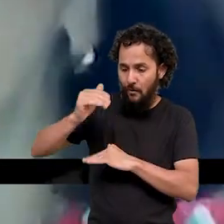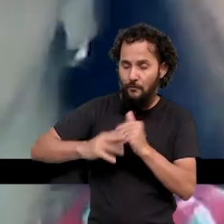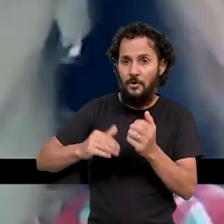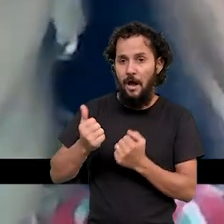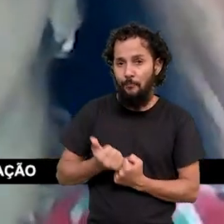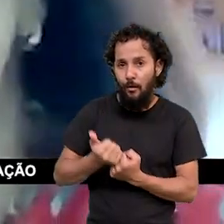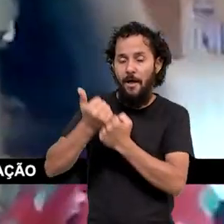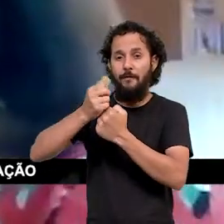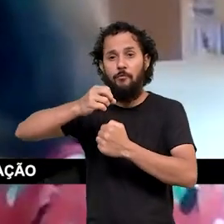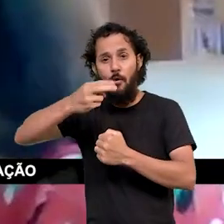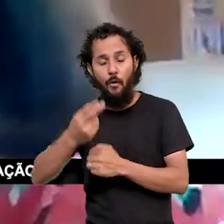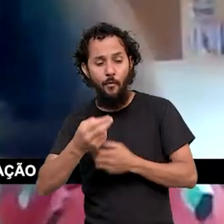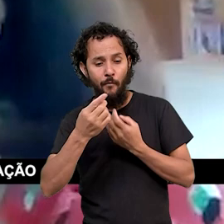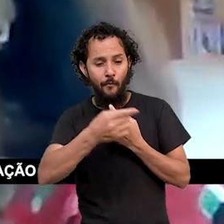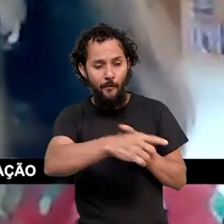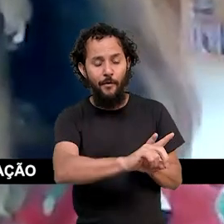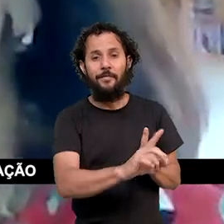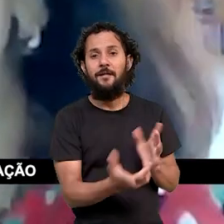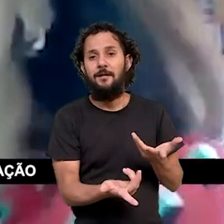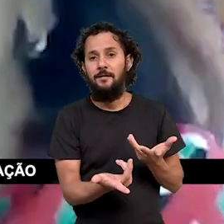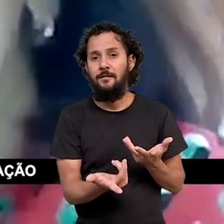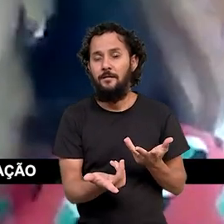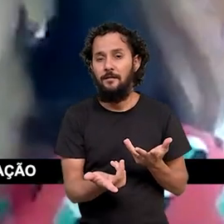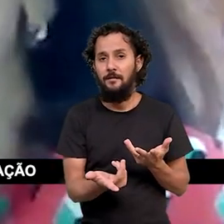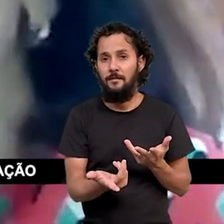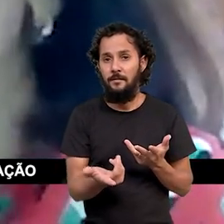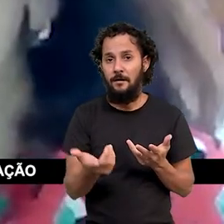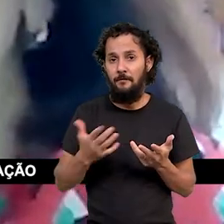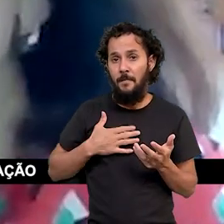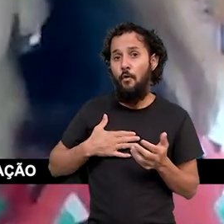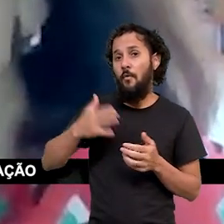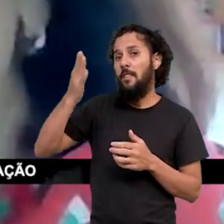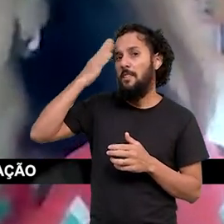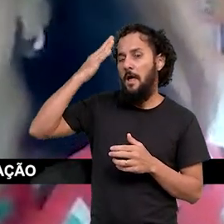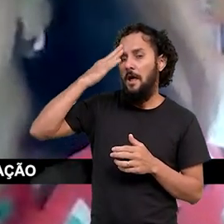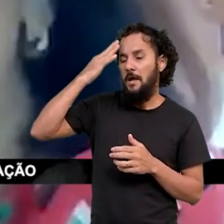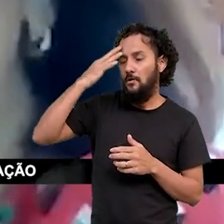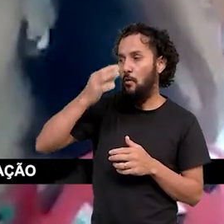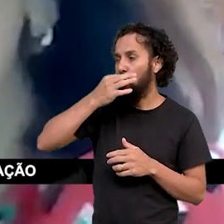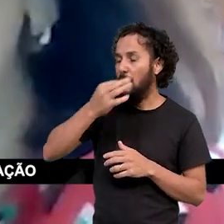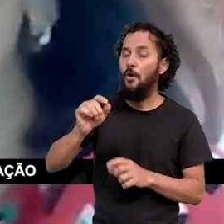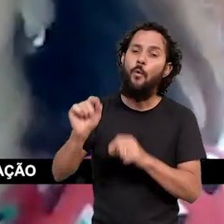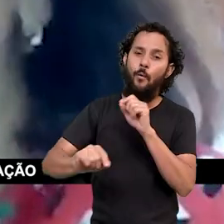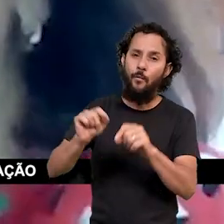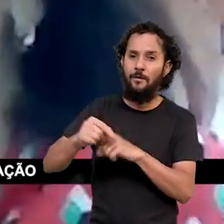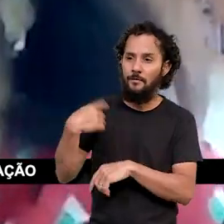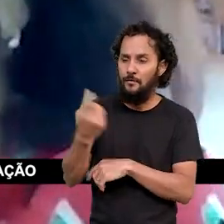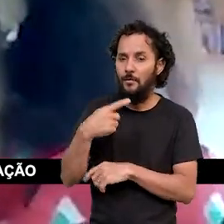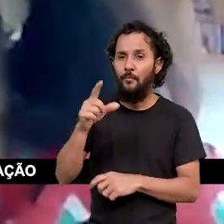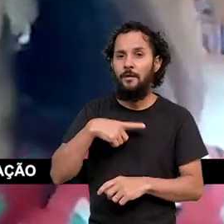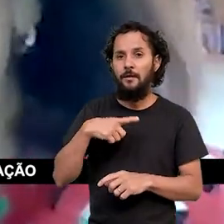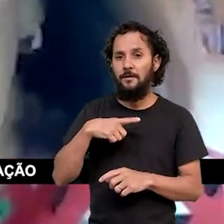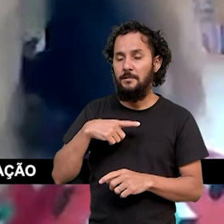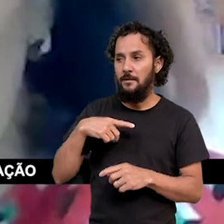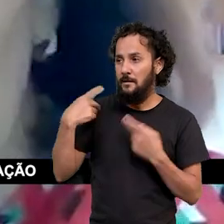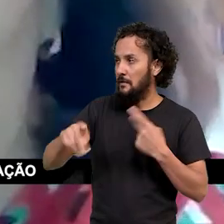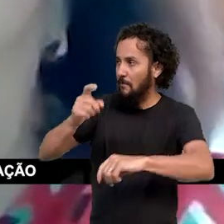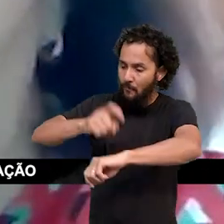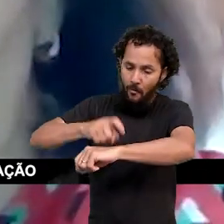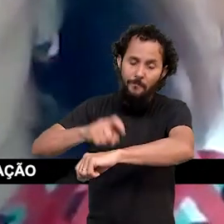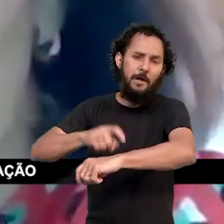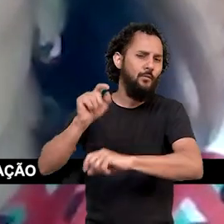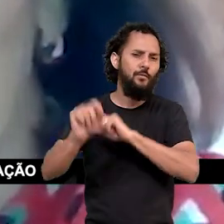profissionais a favor, profissionais contra. O meu entendimento é de que nós tínhamos,